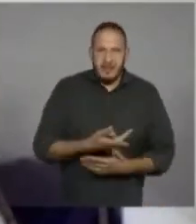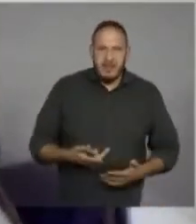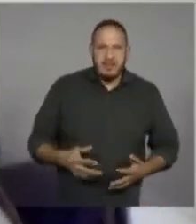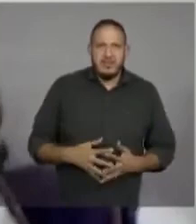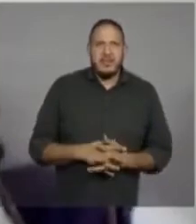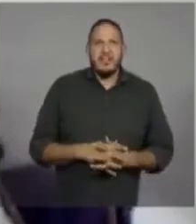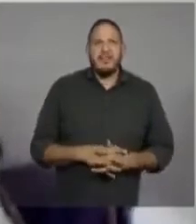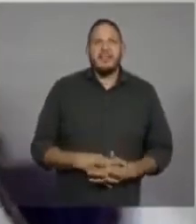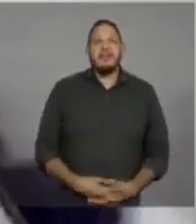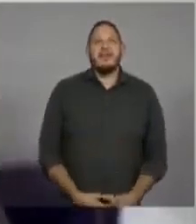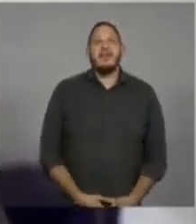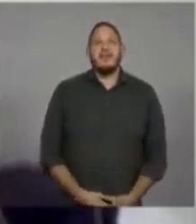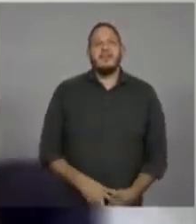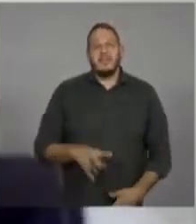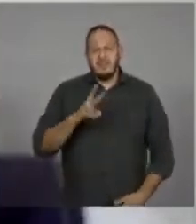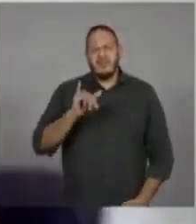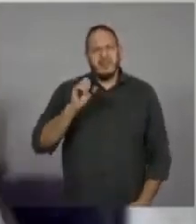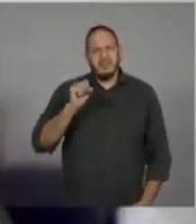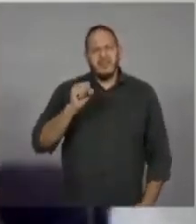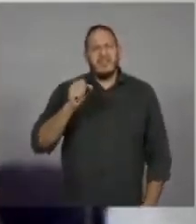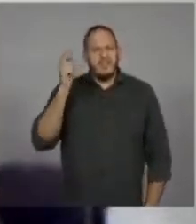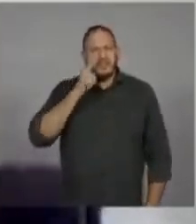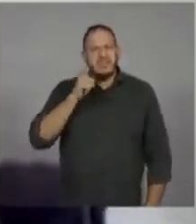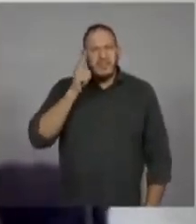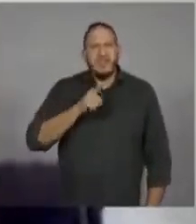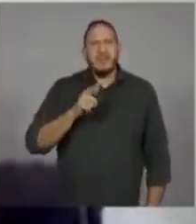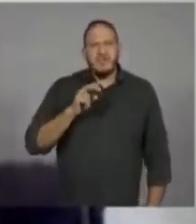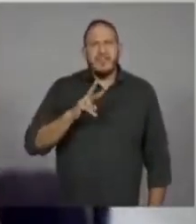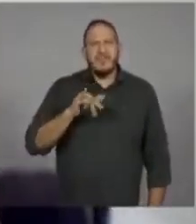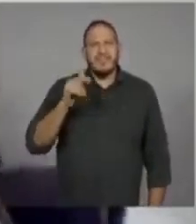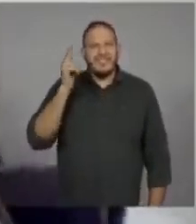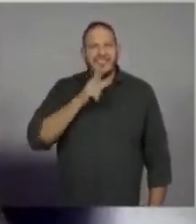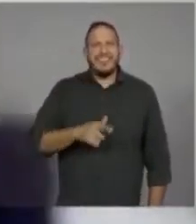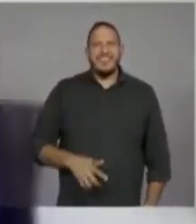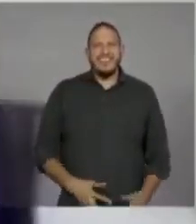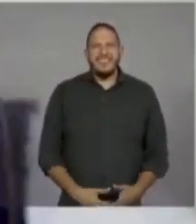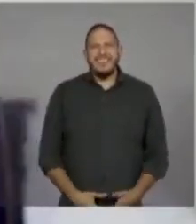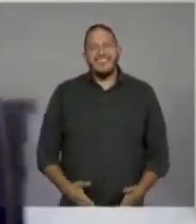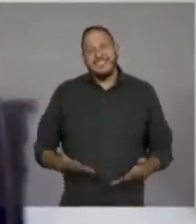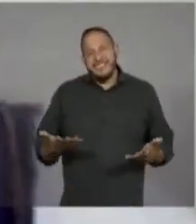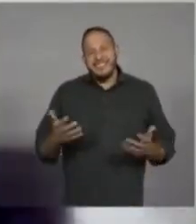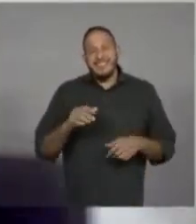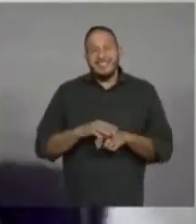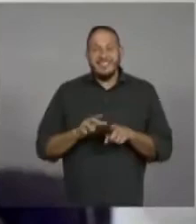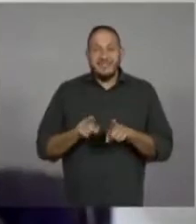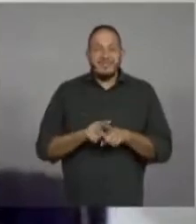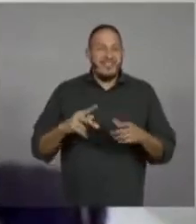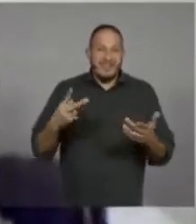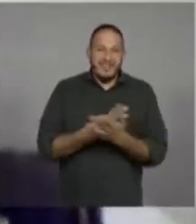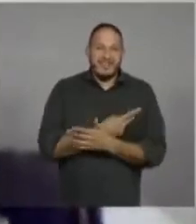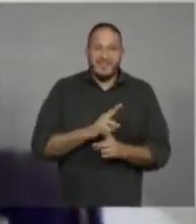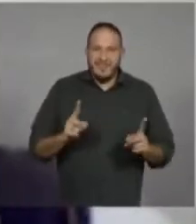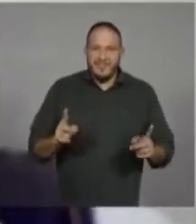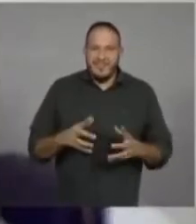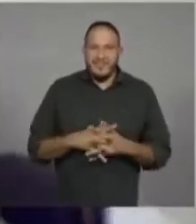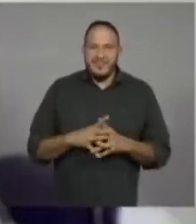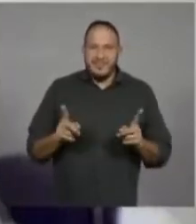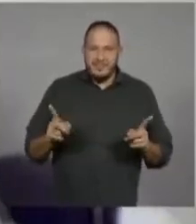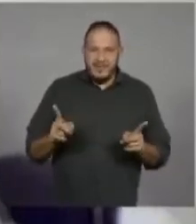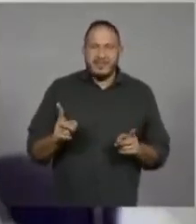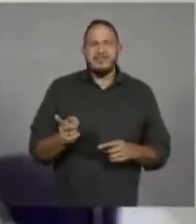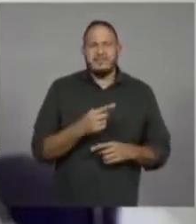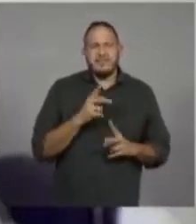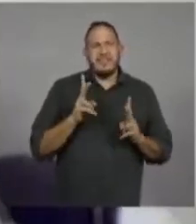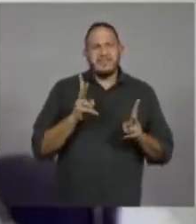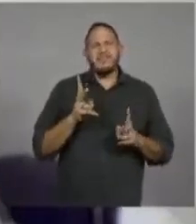me fala assim, vai dar tudo certo, eu falo, não, não vai. Tudo certo, não vai. Tudo errado também não. Então, mas mesmo